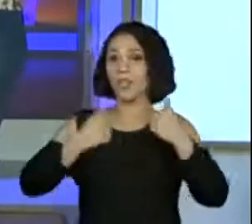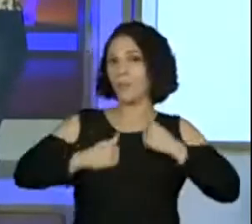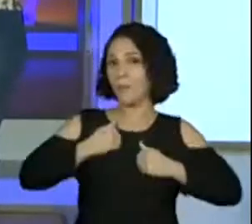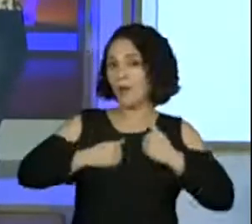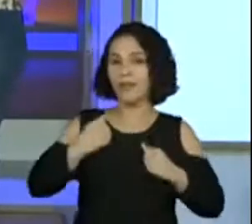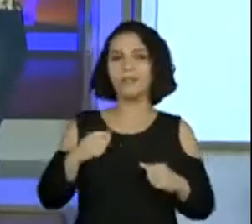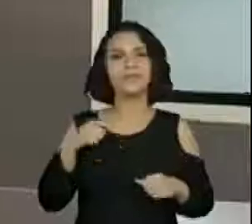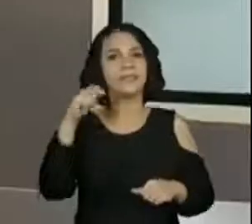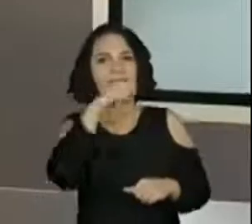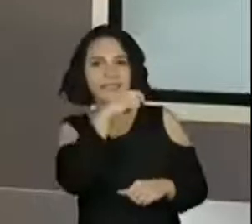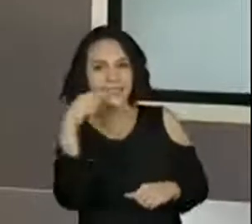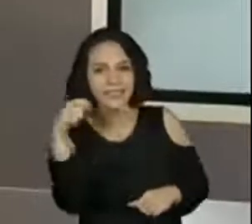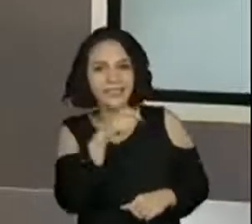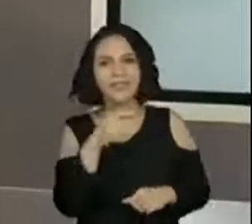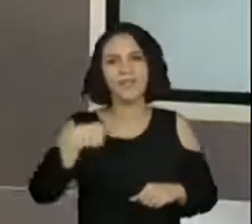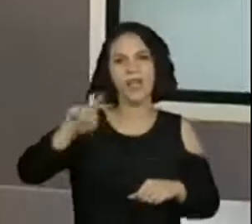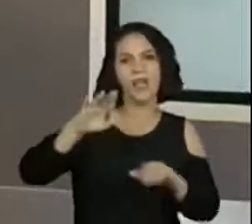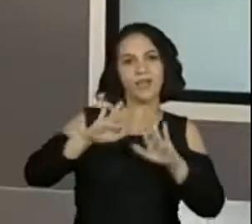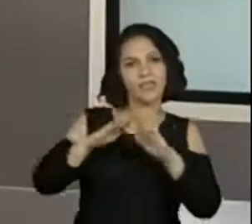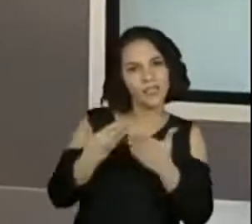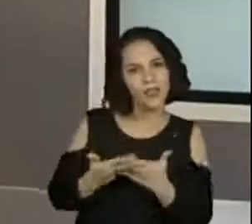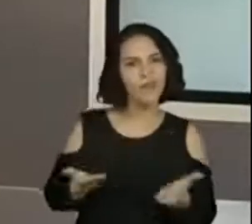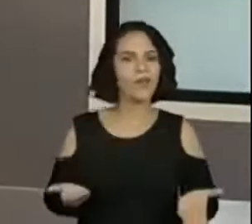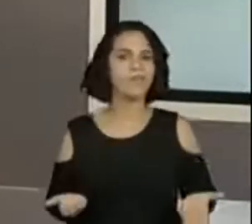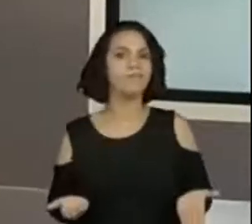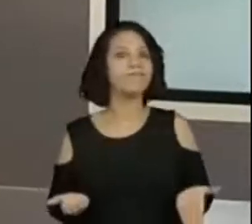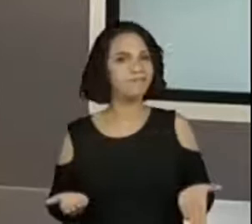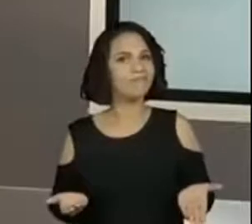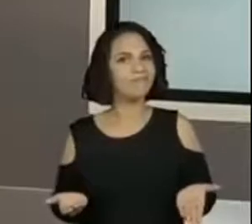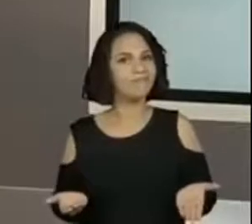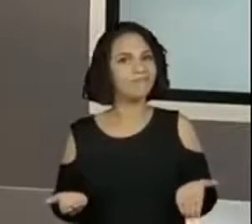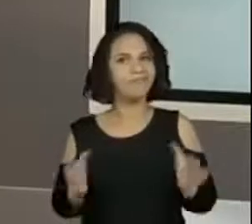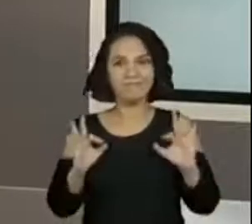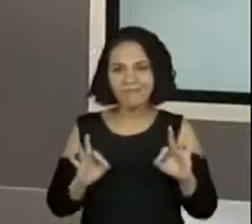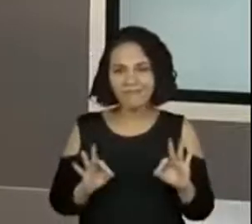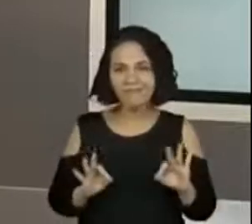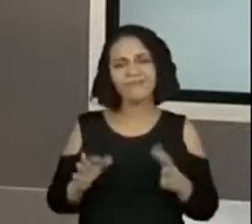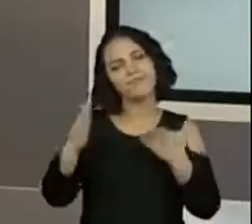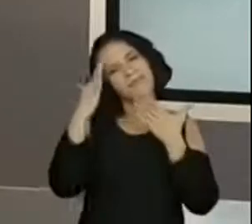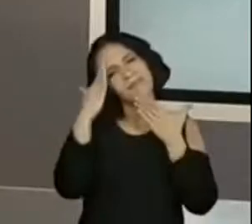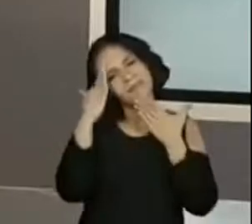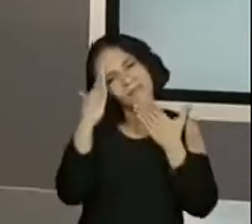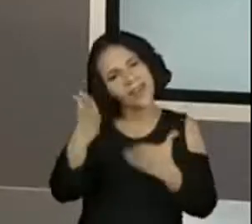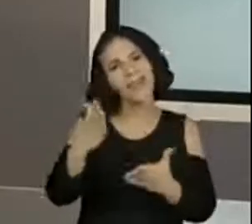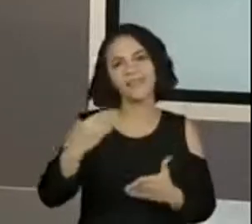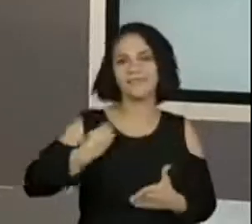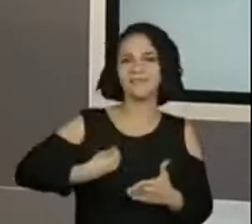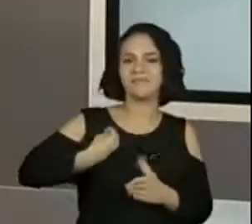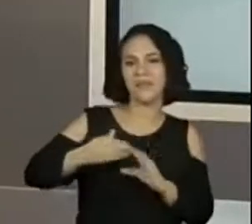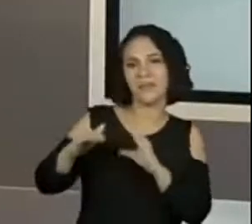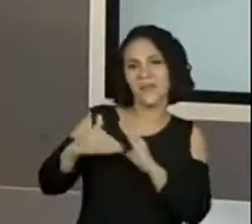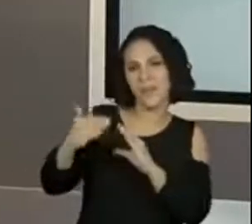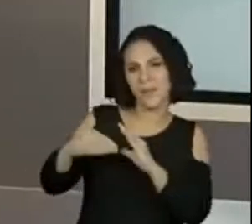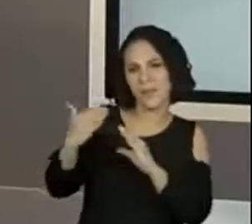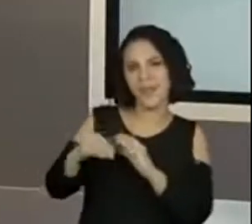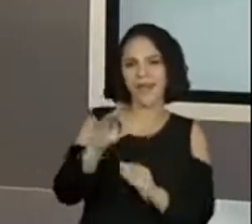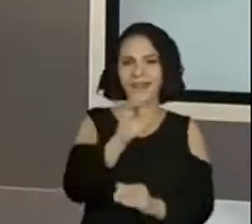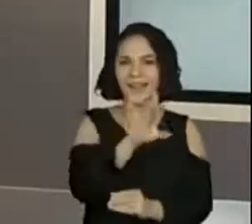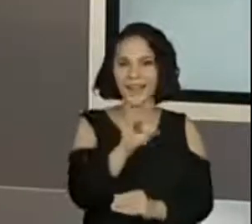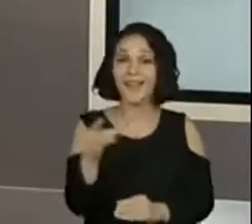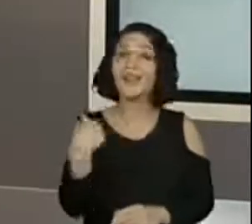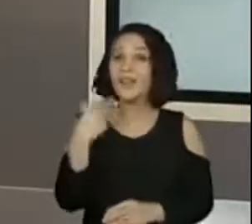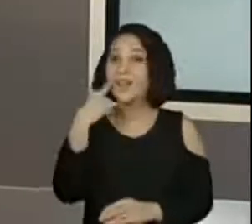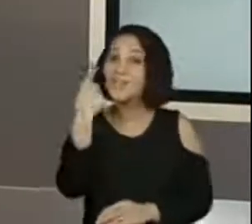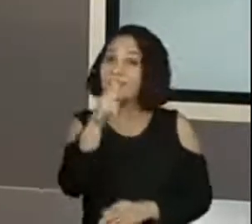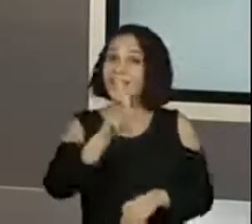banho, escovar os dentes, ir para a escola, tá bom? E é isso. Muito obrigada pela participação de todos vocês. Quero